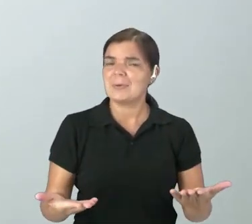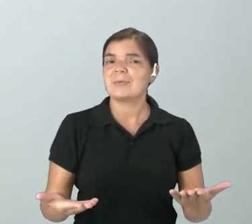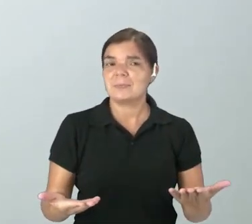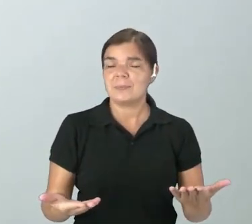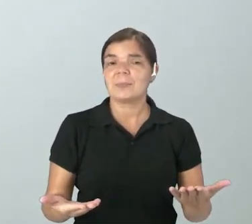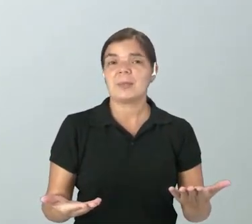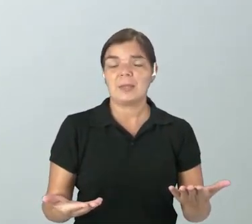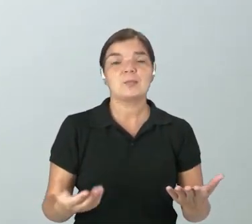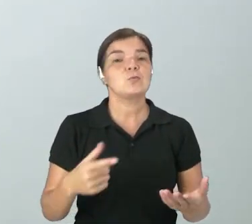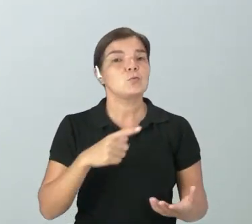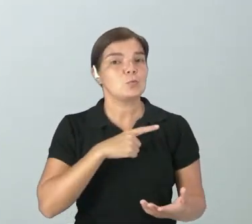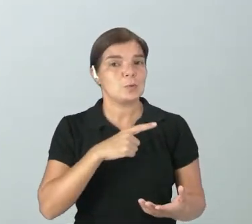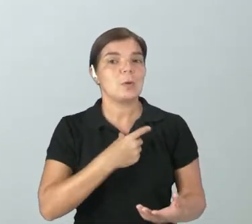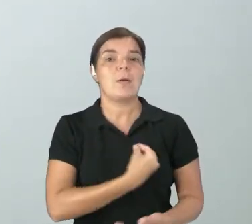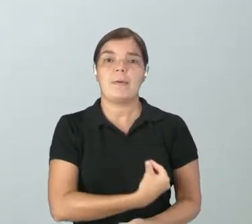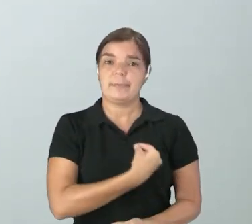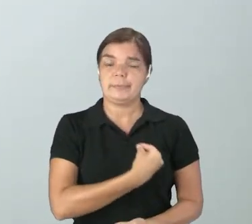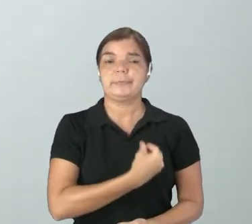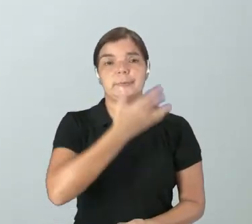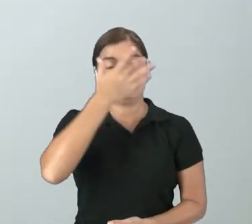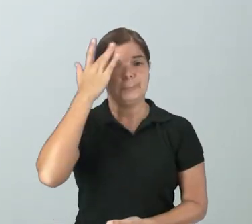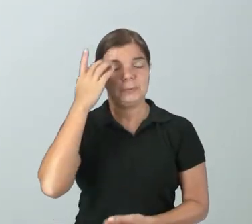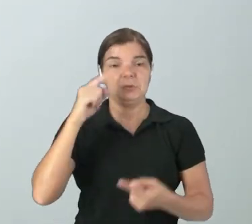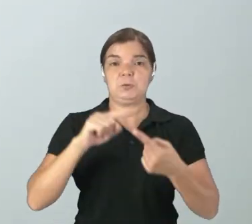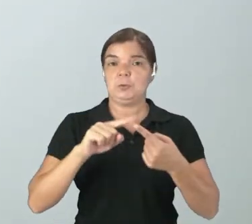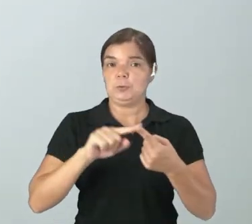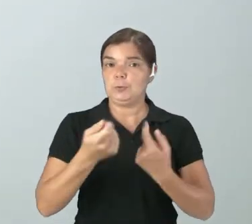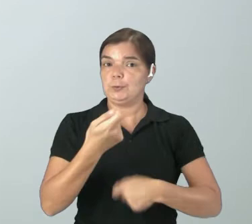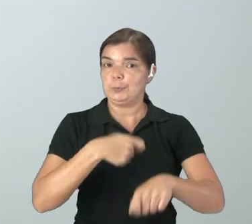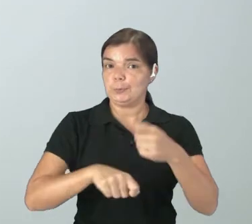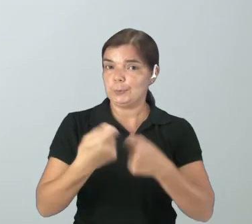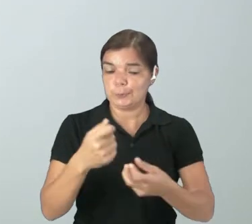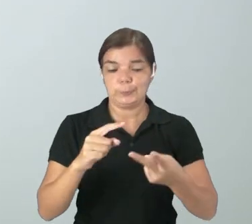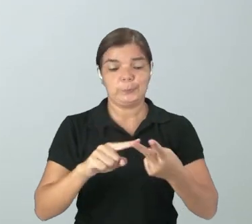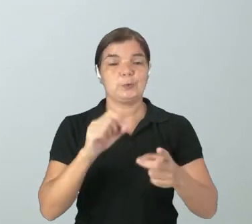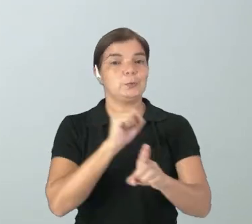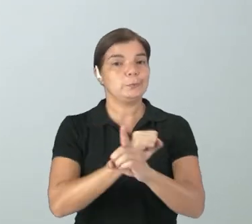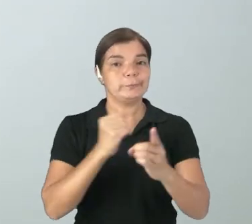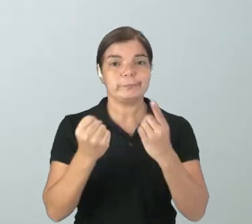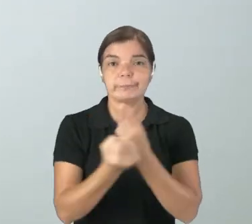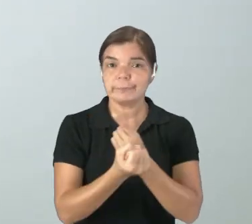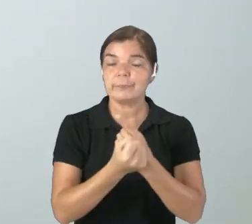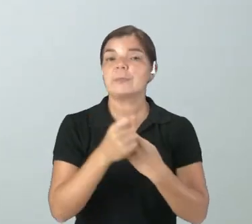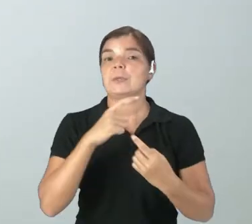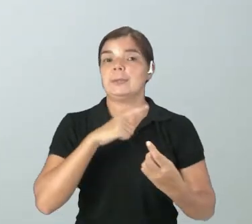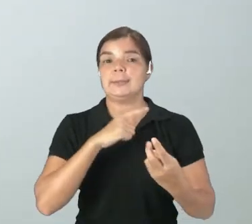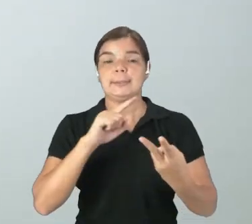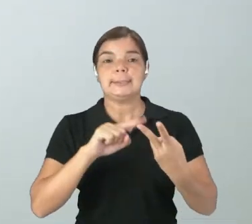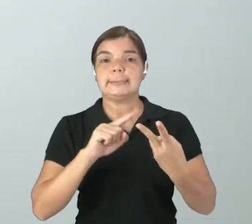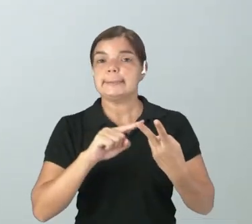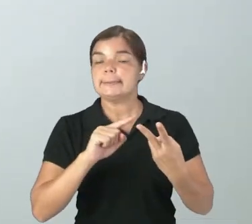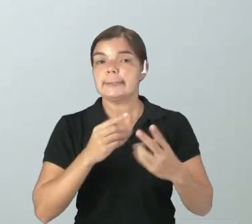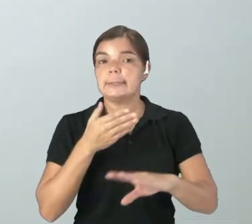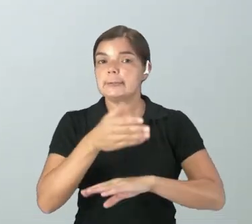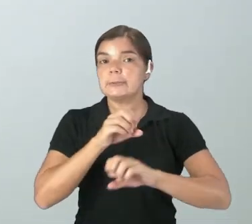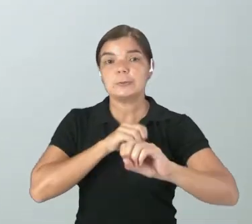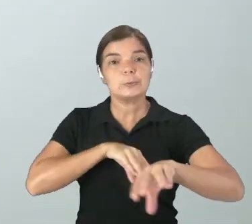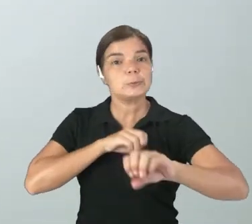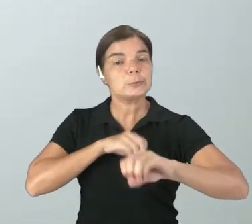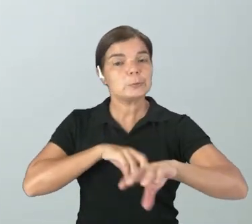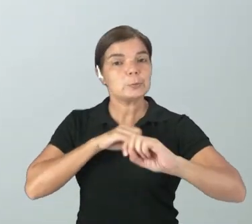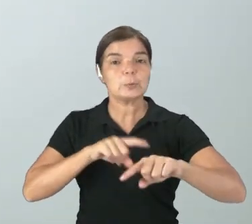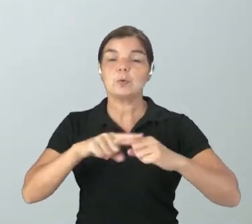vai afetar de muitas maneiras a vida desse sujeito, seja economicamente, seja socialmente, seja no acesso